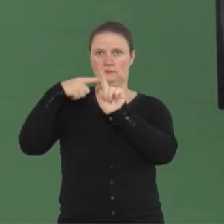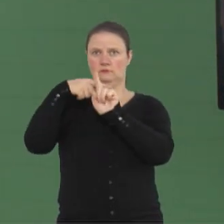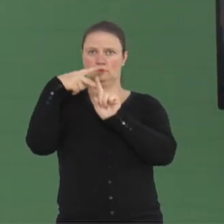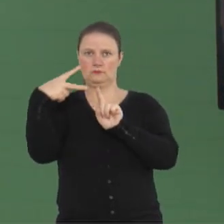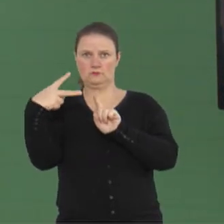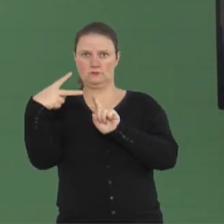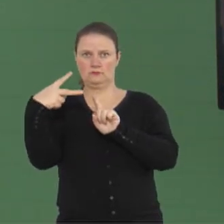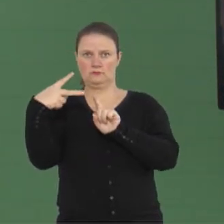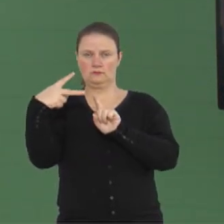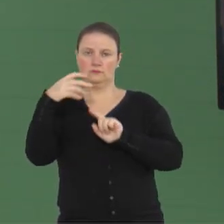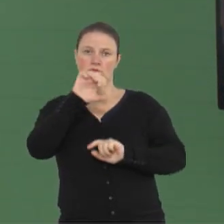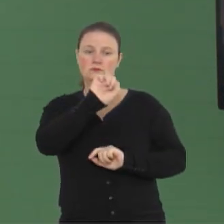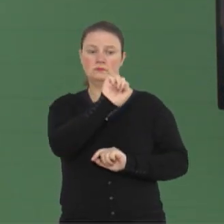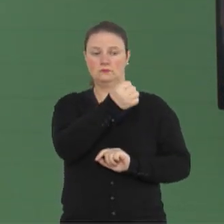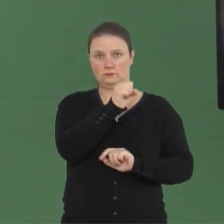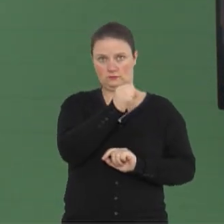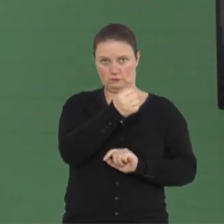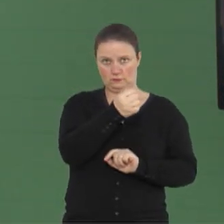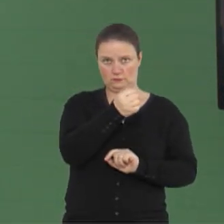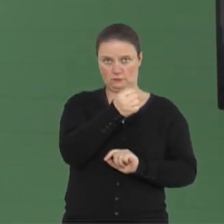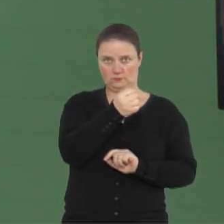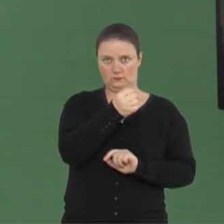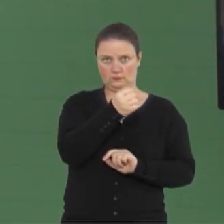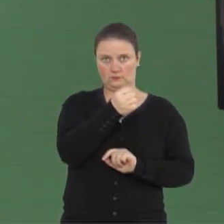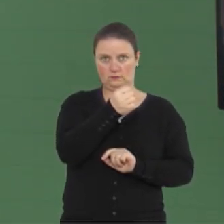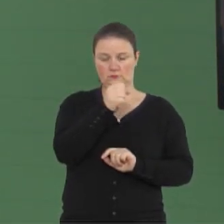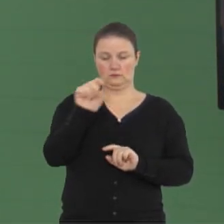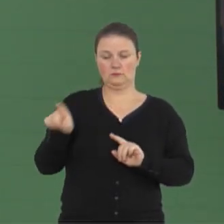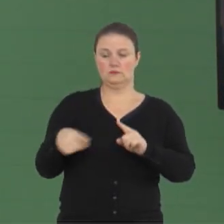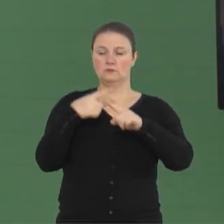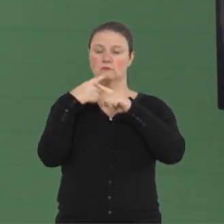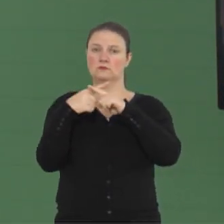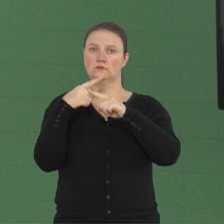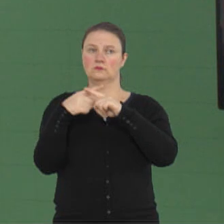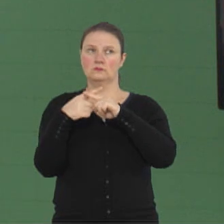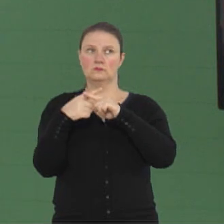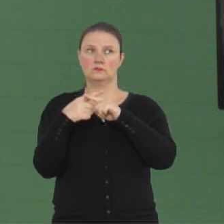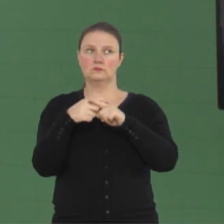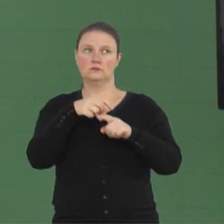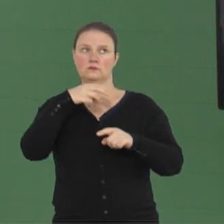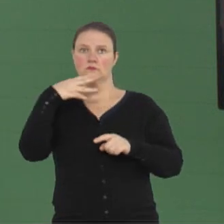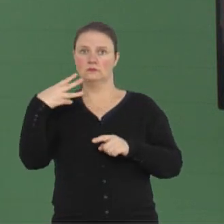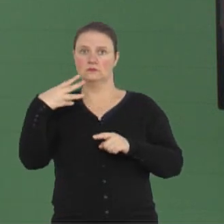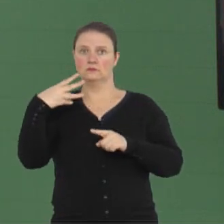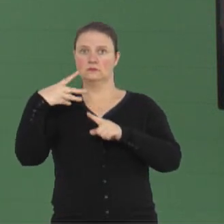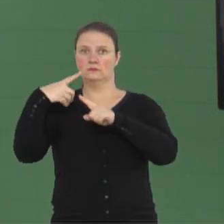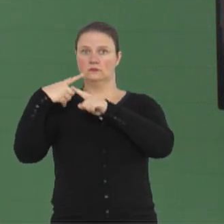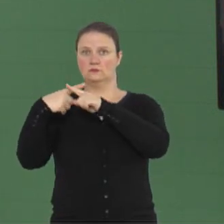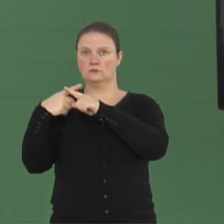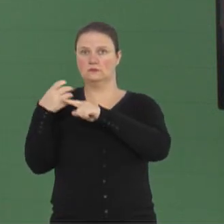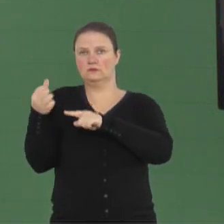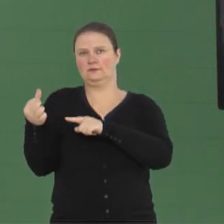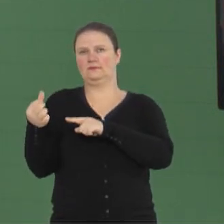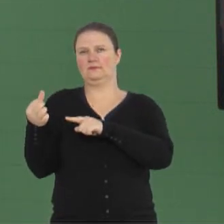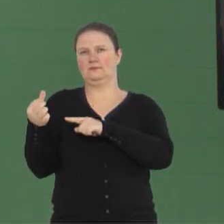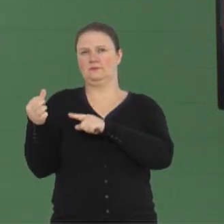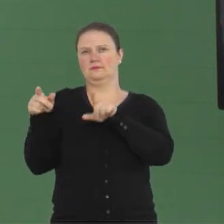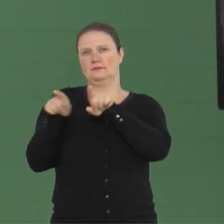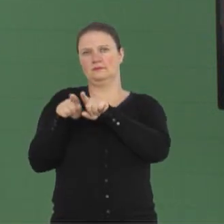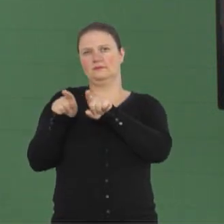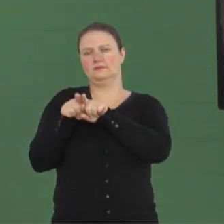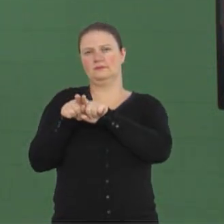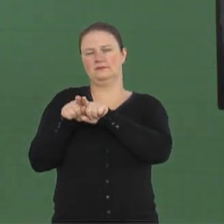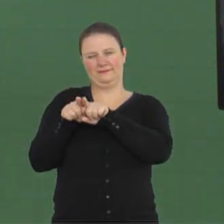temos 8. 8 que multiplica 3 mais 6, igual.